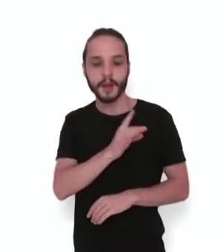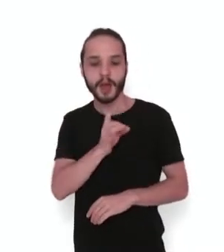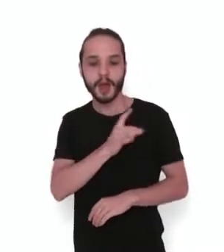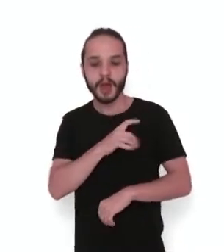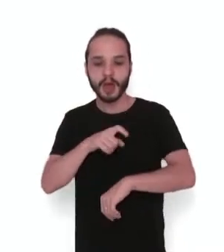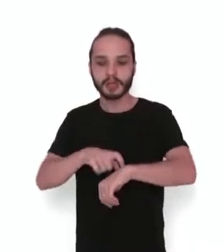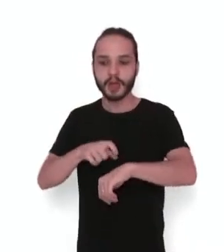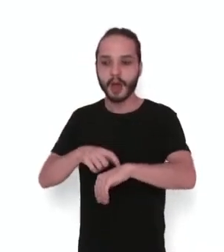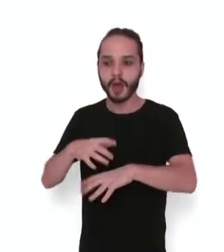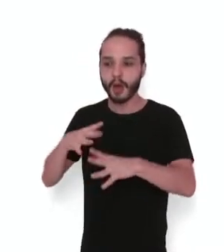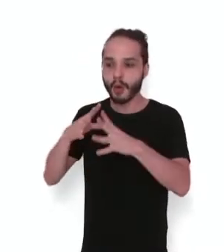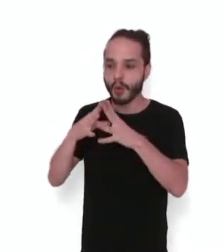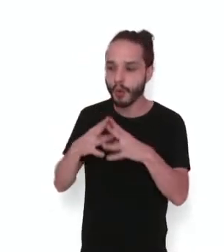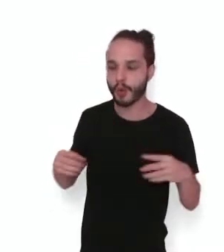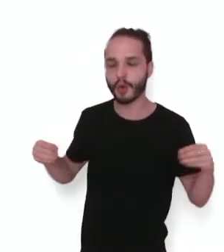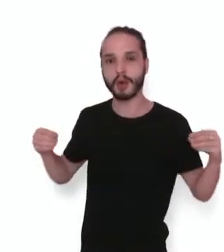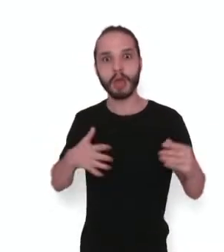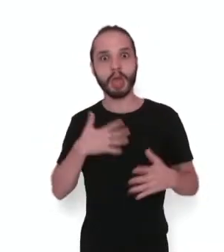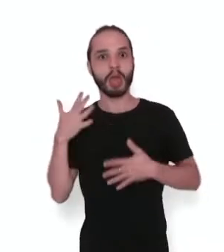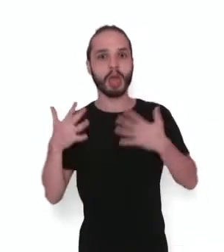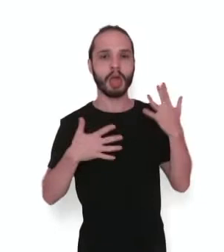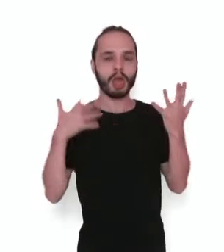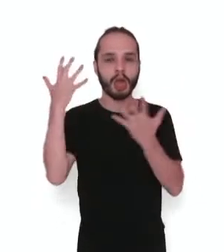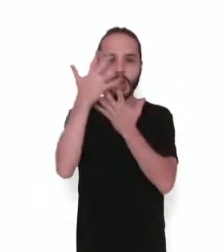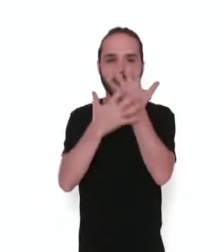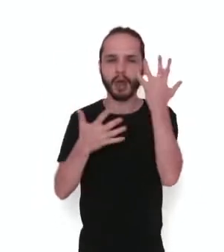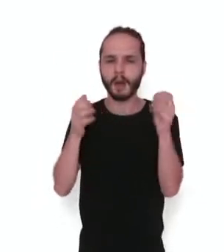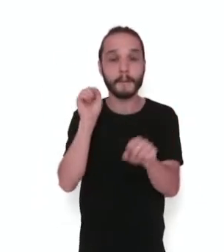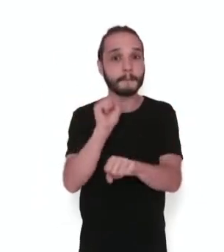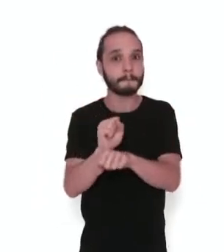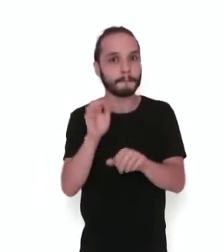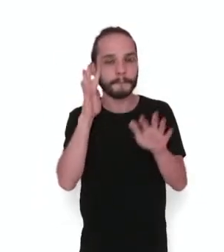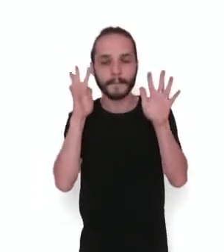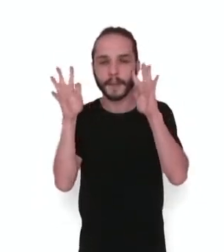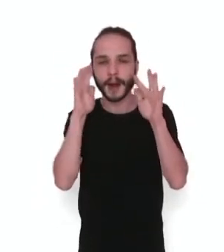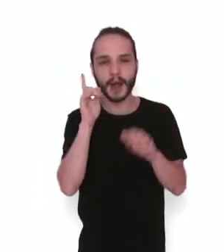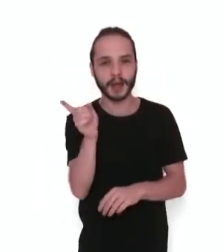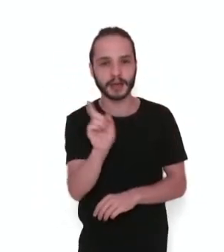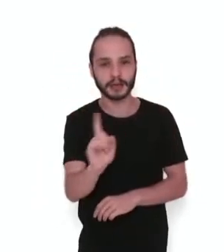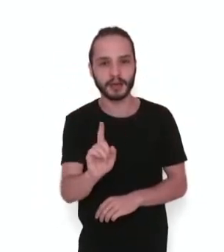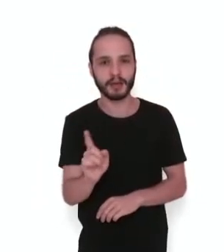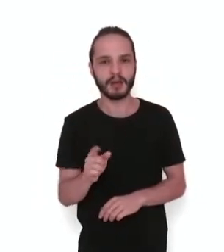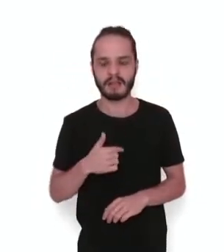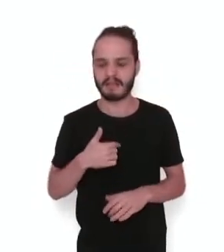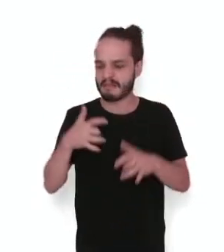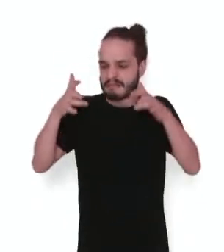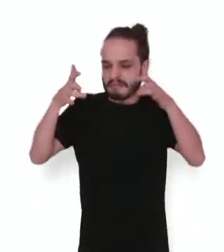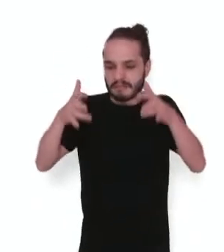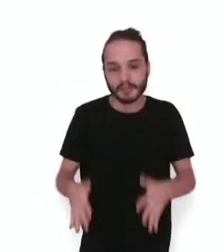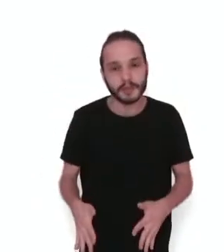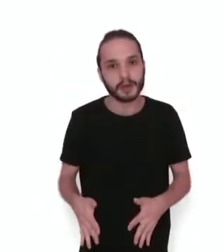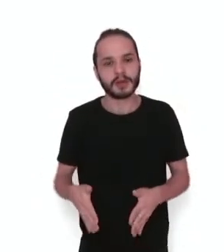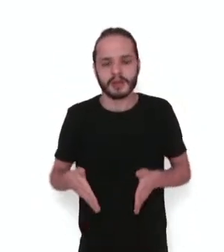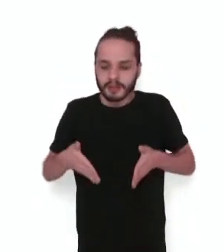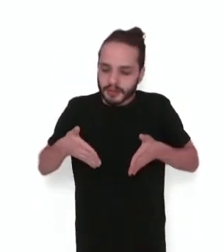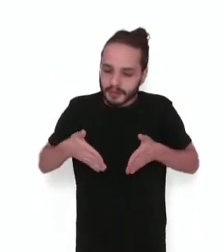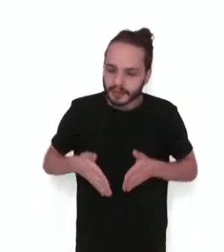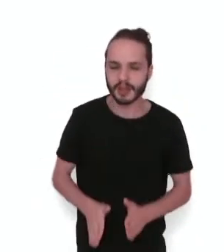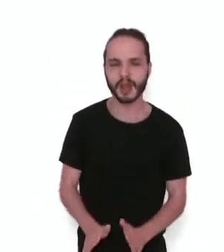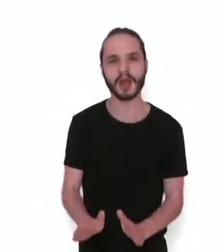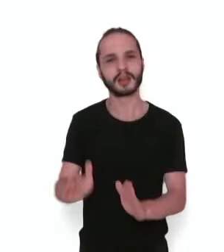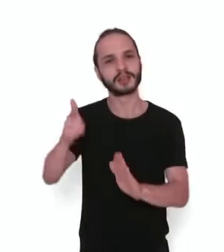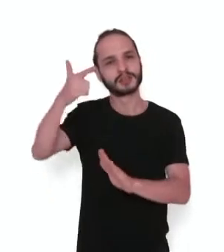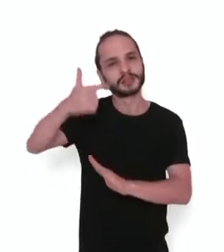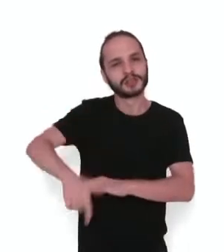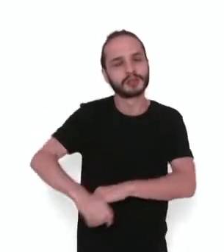se desespere nem pare de sonhar. Nunca se entregue, nasça sempre com as